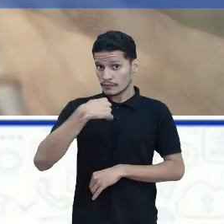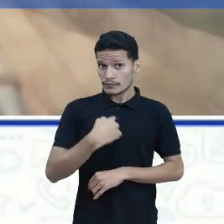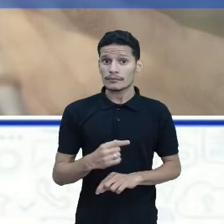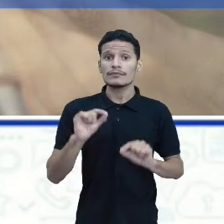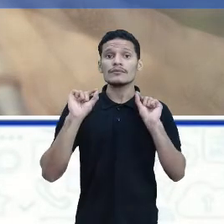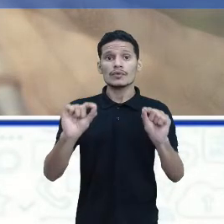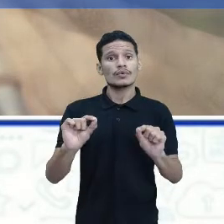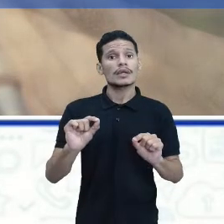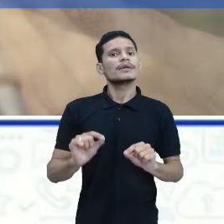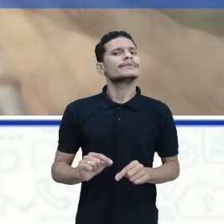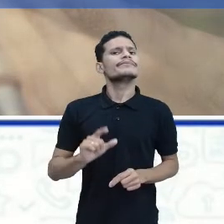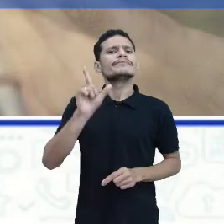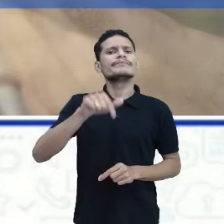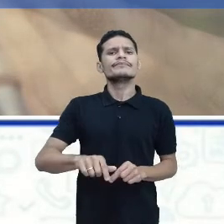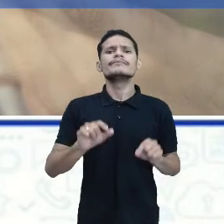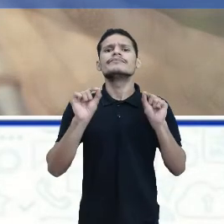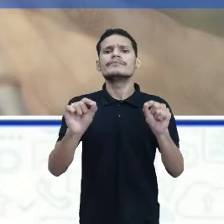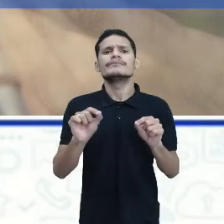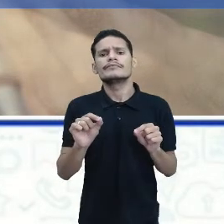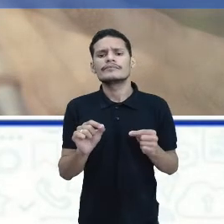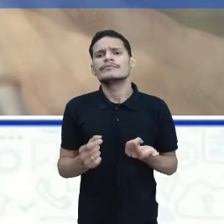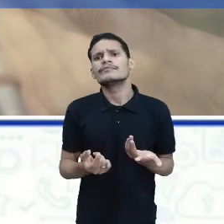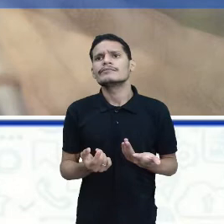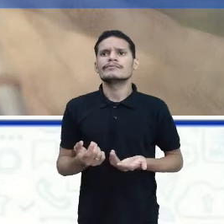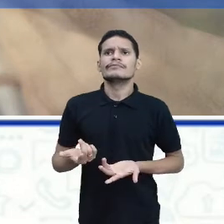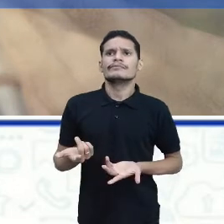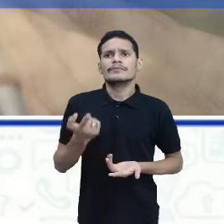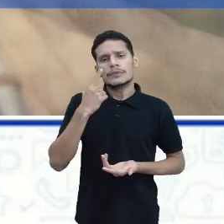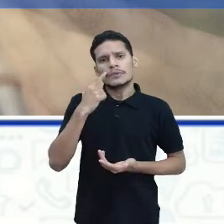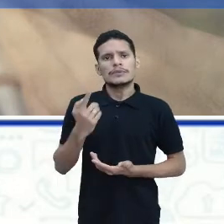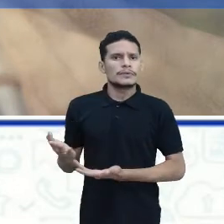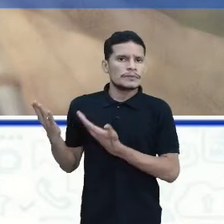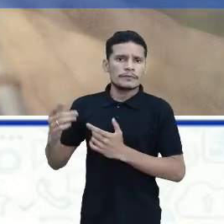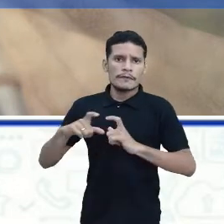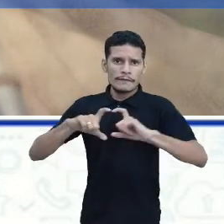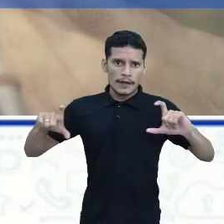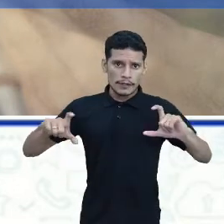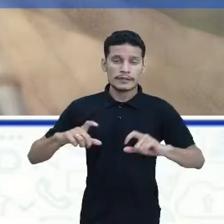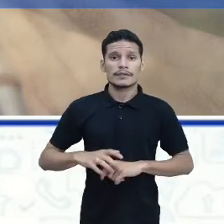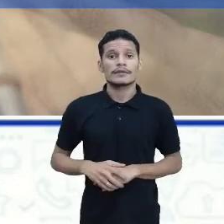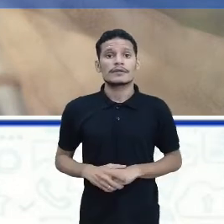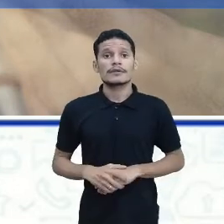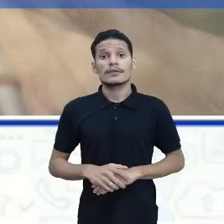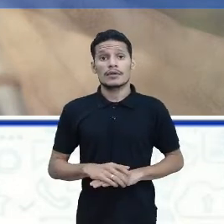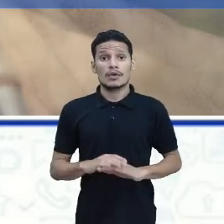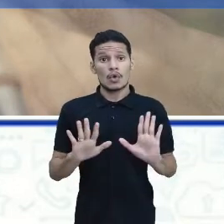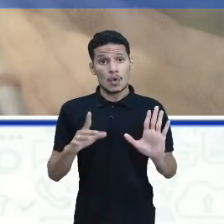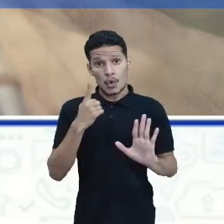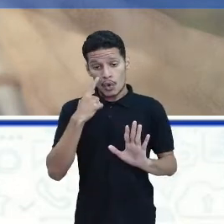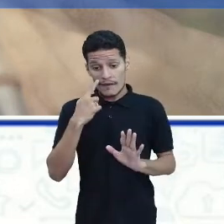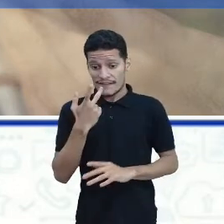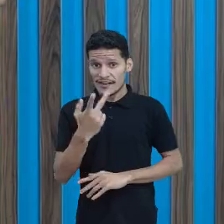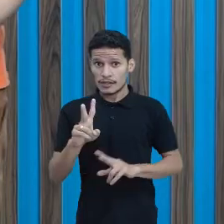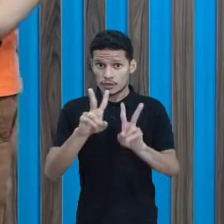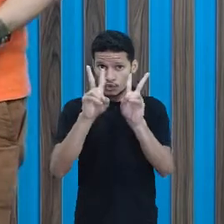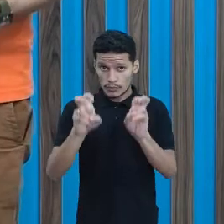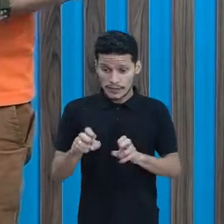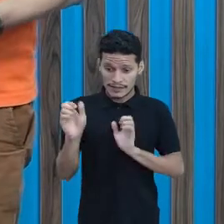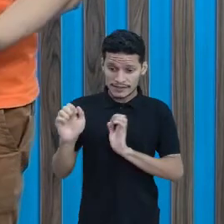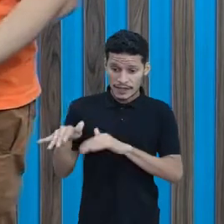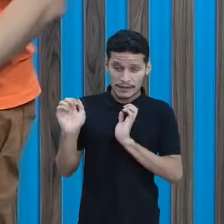attention to me, and my mother doesn't admire my attitudes. Olá, estamos falando do quê? Do